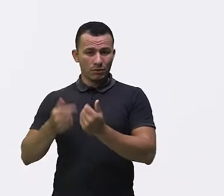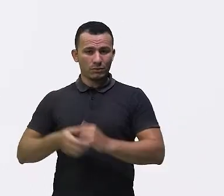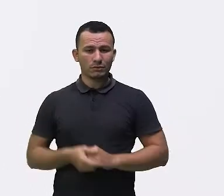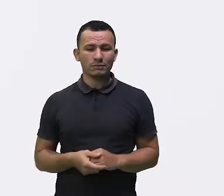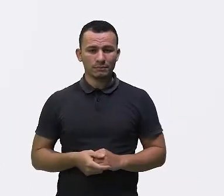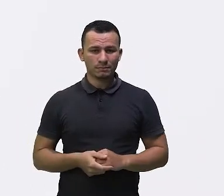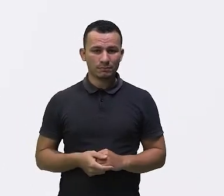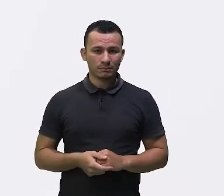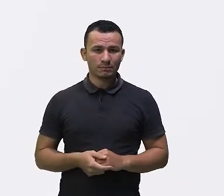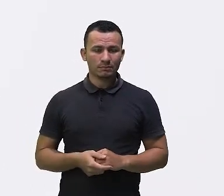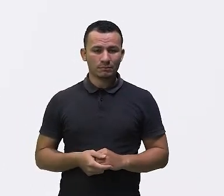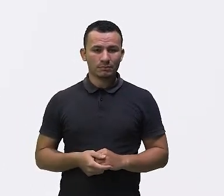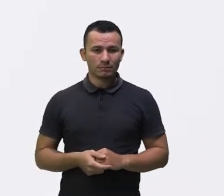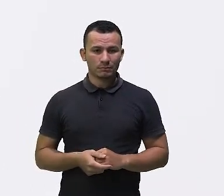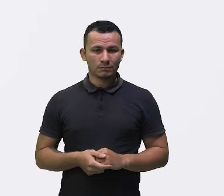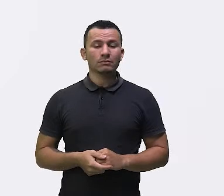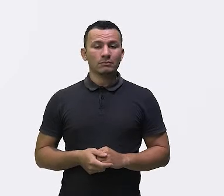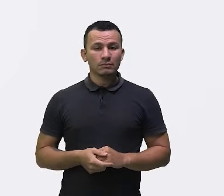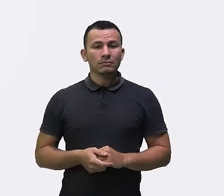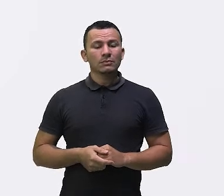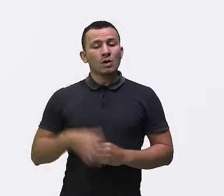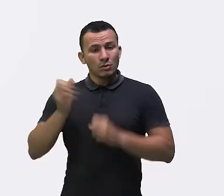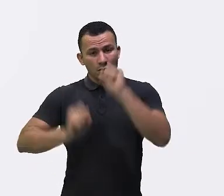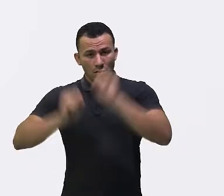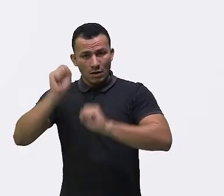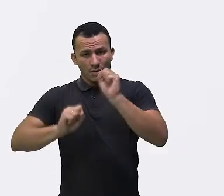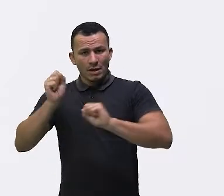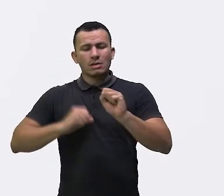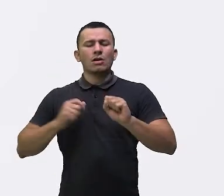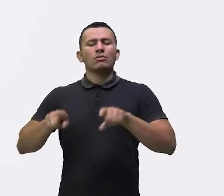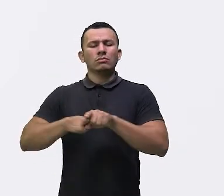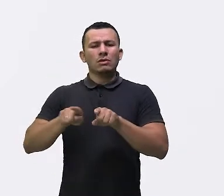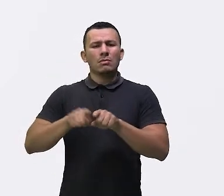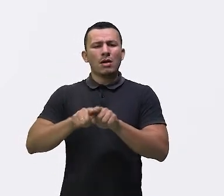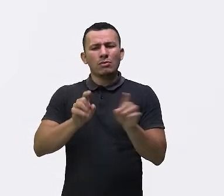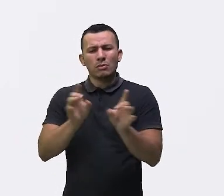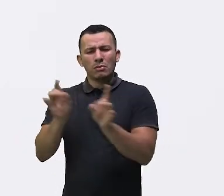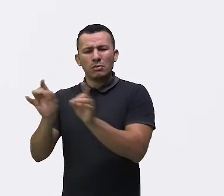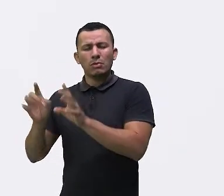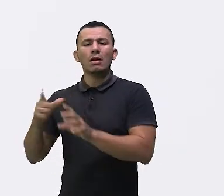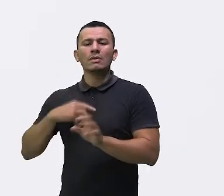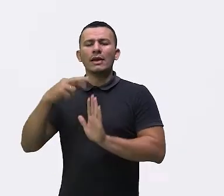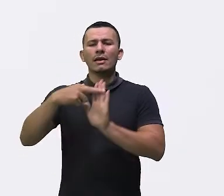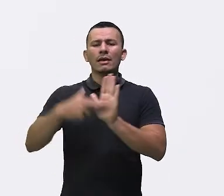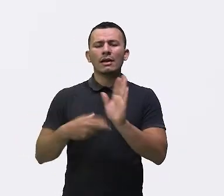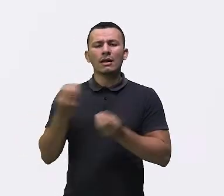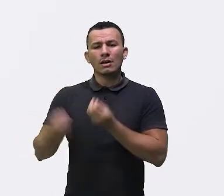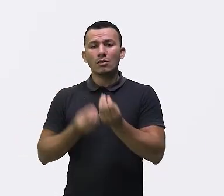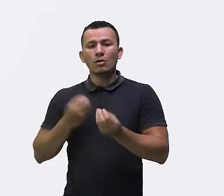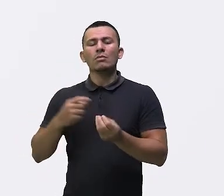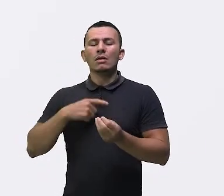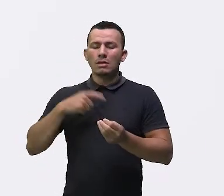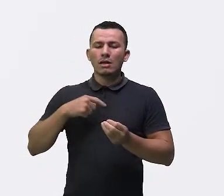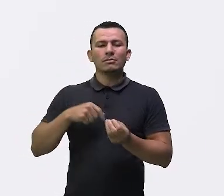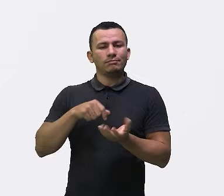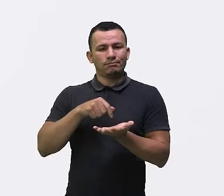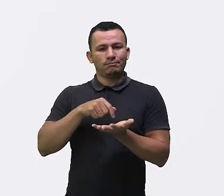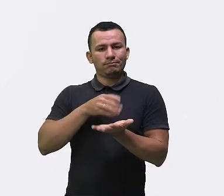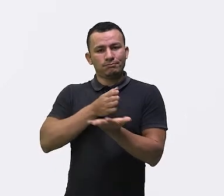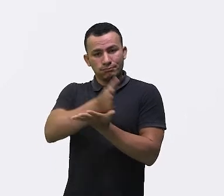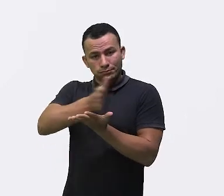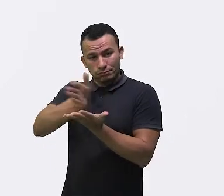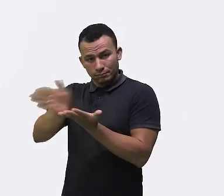As relações de produção e distribuição, portanto, elas são reguladas pela distribuição